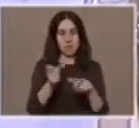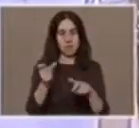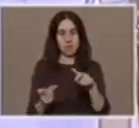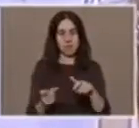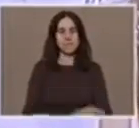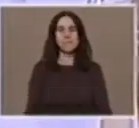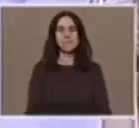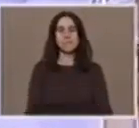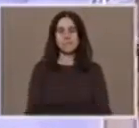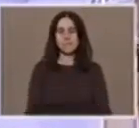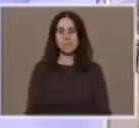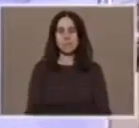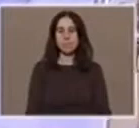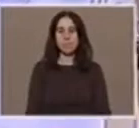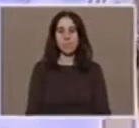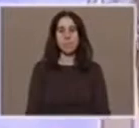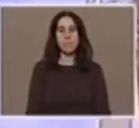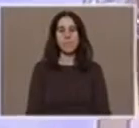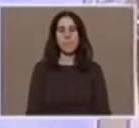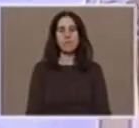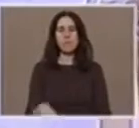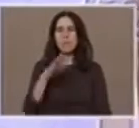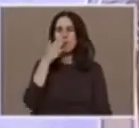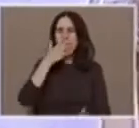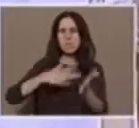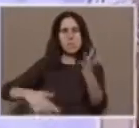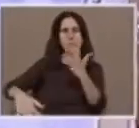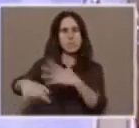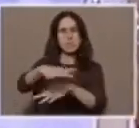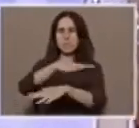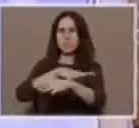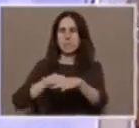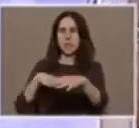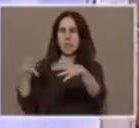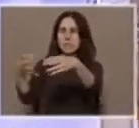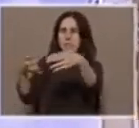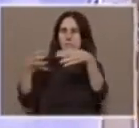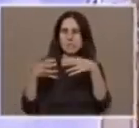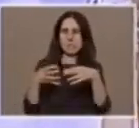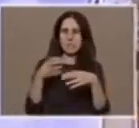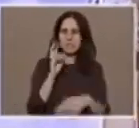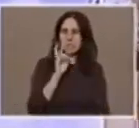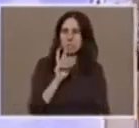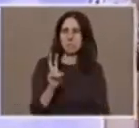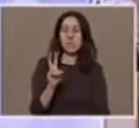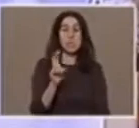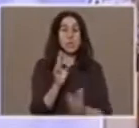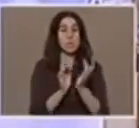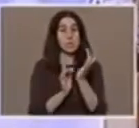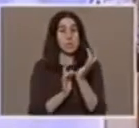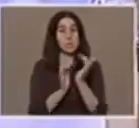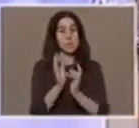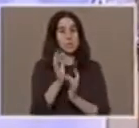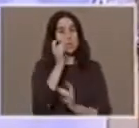Erguendo os olhos e vendo que uma grande multidão vinha ao seu encontro, Jesus disse a